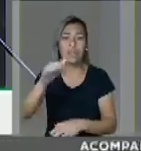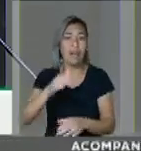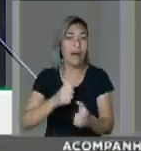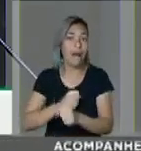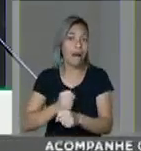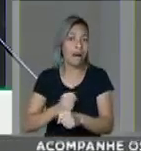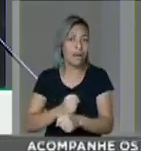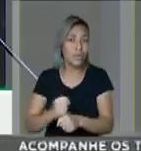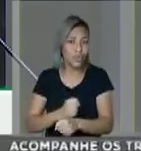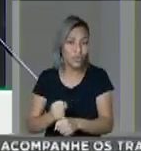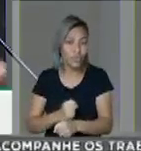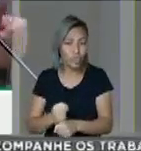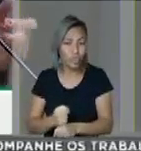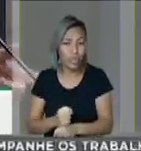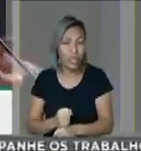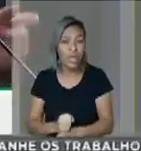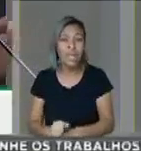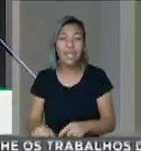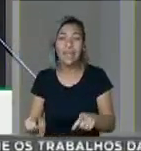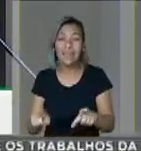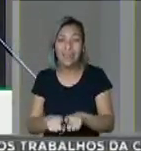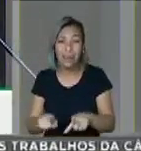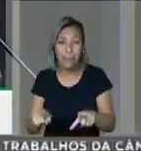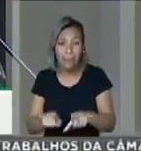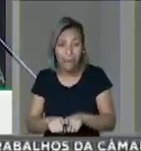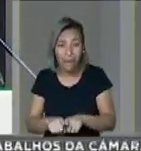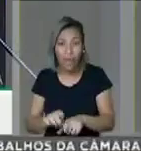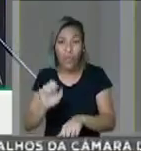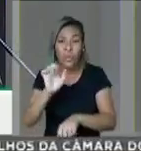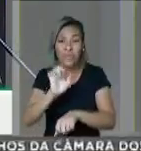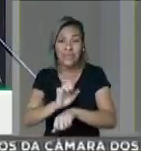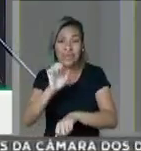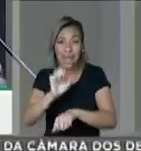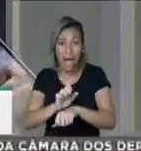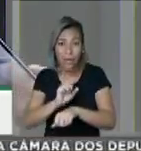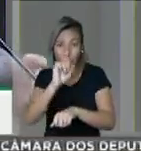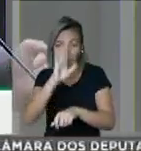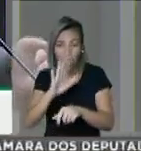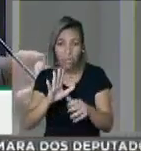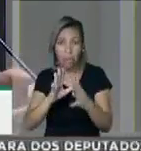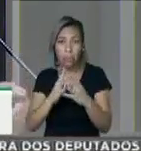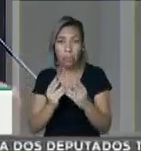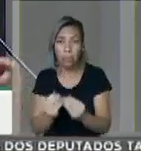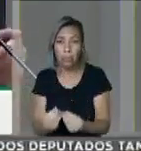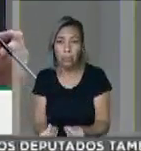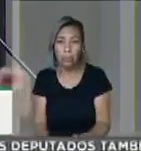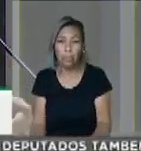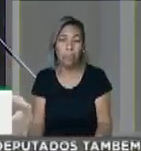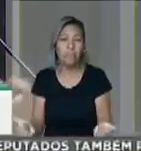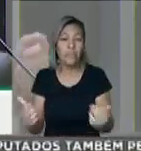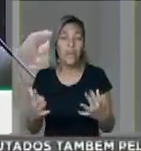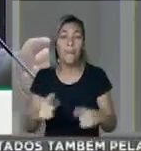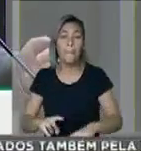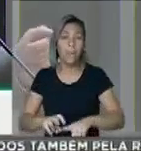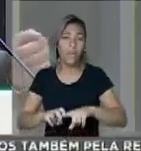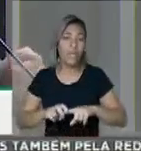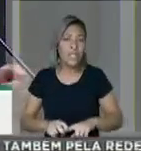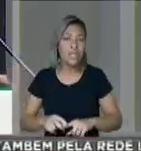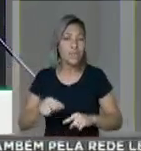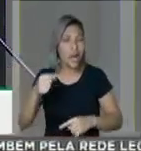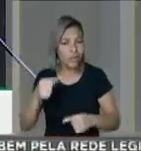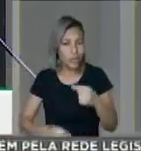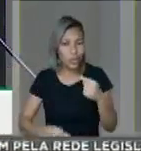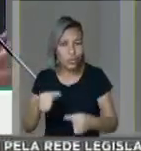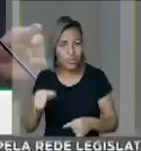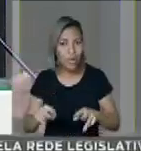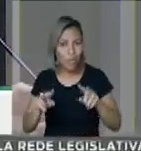E ele estaria levando, inclusive, o Estado à insolvência. Portanto, a discussão e aprovação